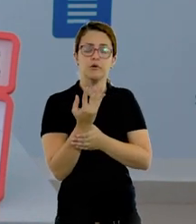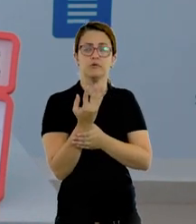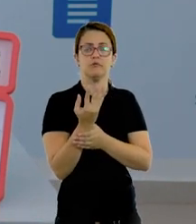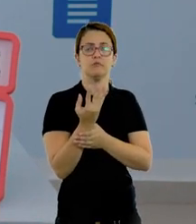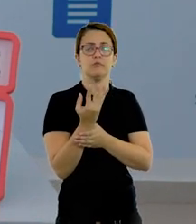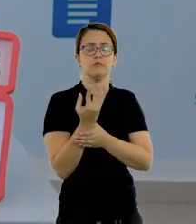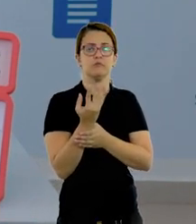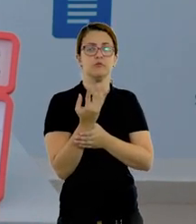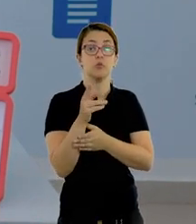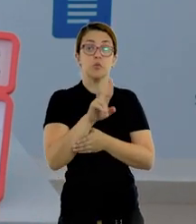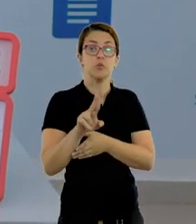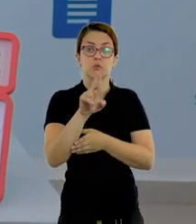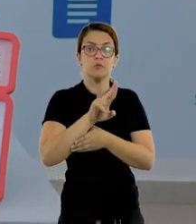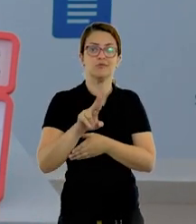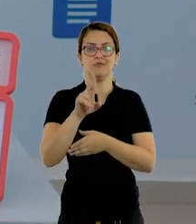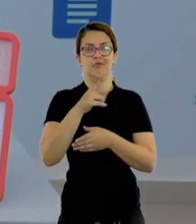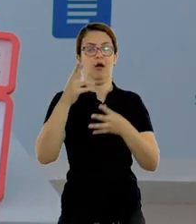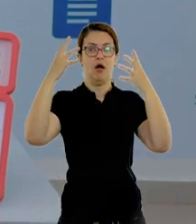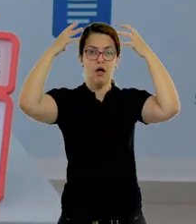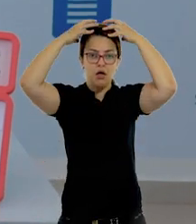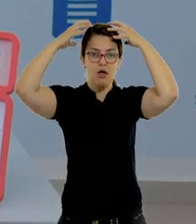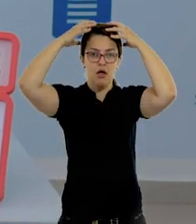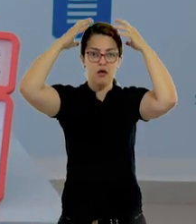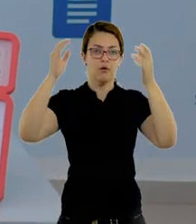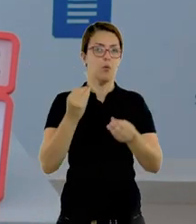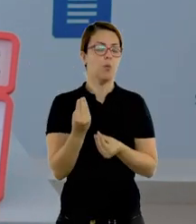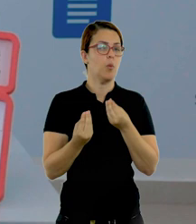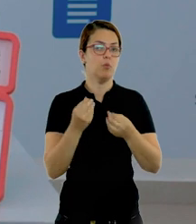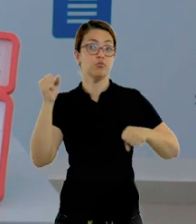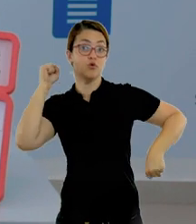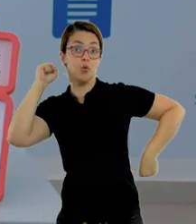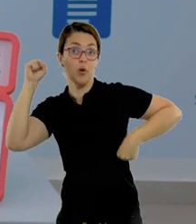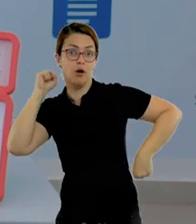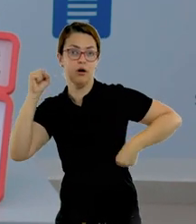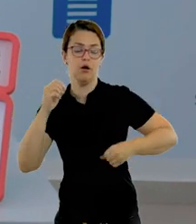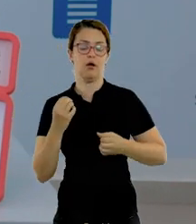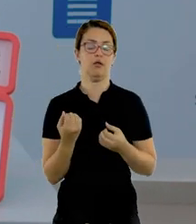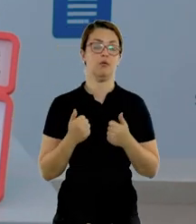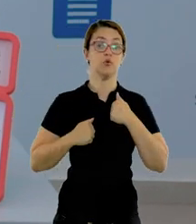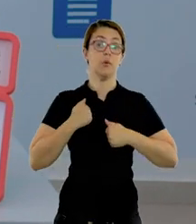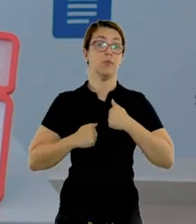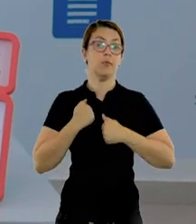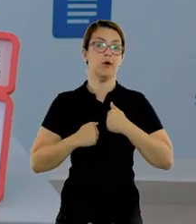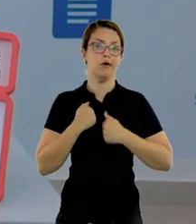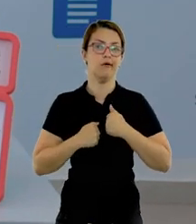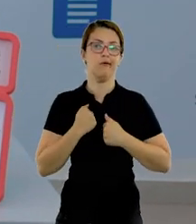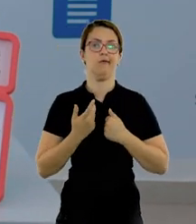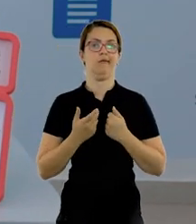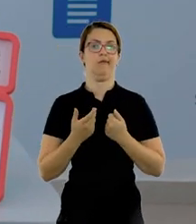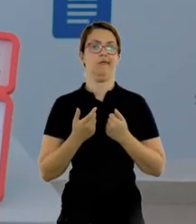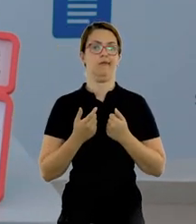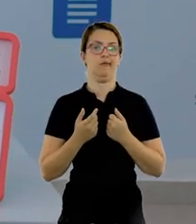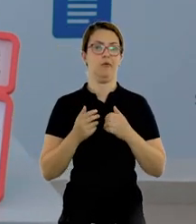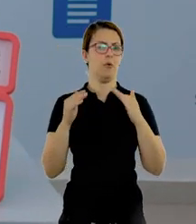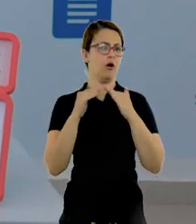shampoo durante a semana? A toalha, tomar banho,